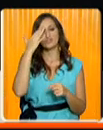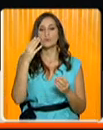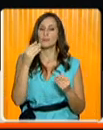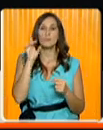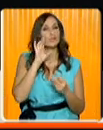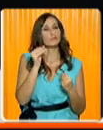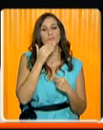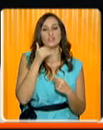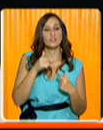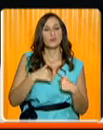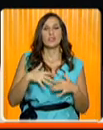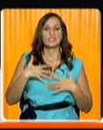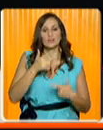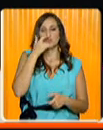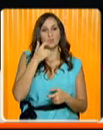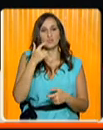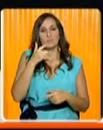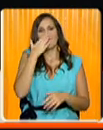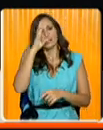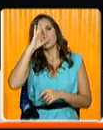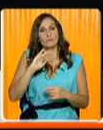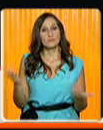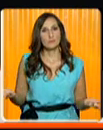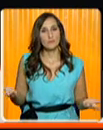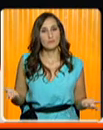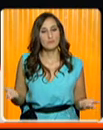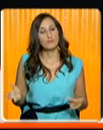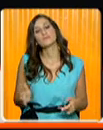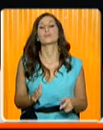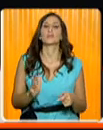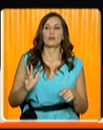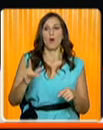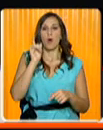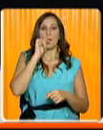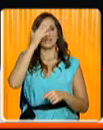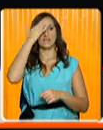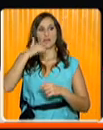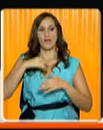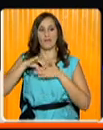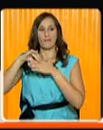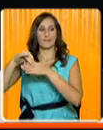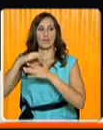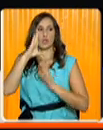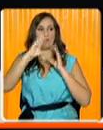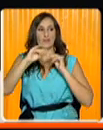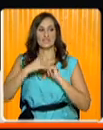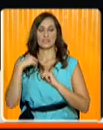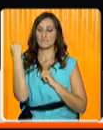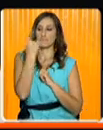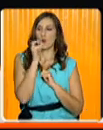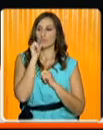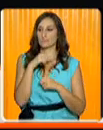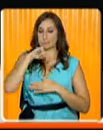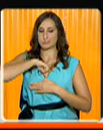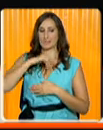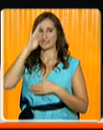beleza da nossa parte, que eu estou cansada que as pessoas não reconheçam. Que tomaram a dianteira num assunto, que agora foram vocês que